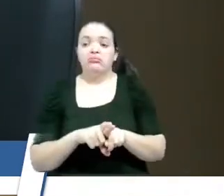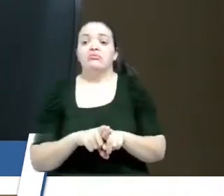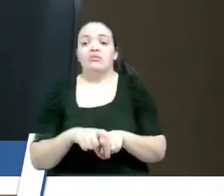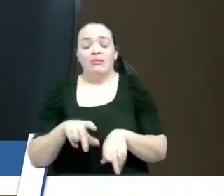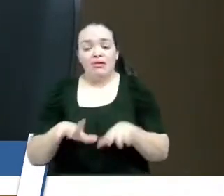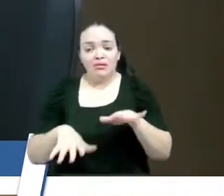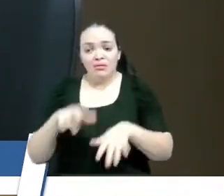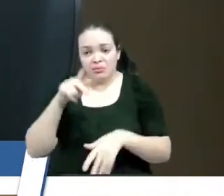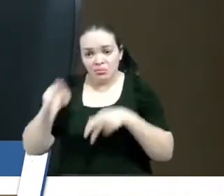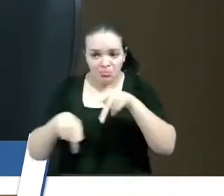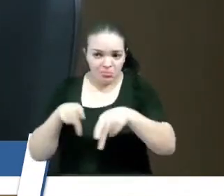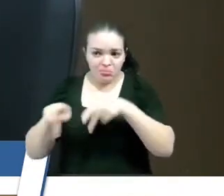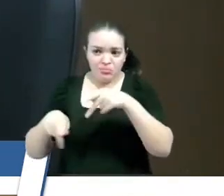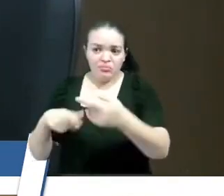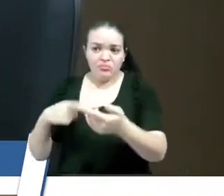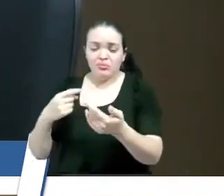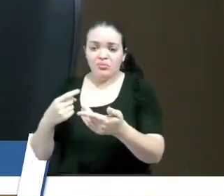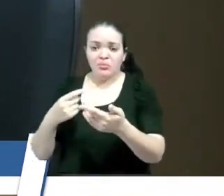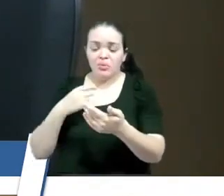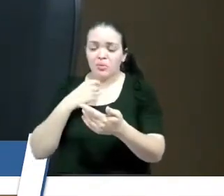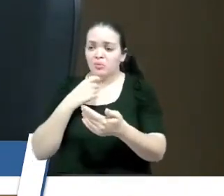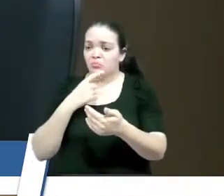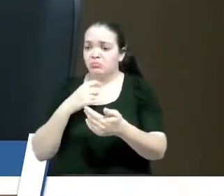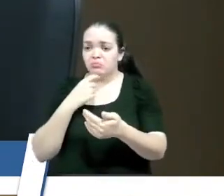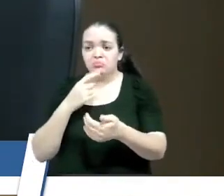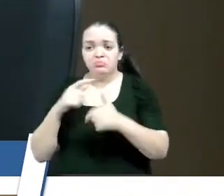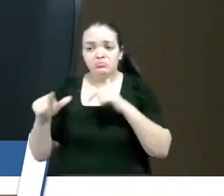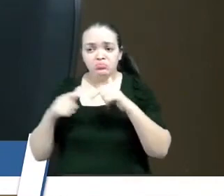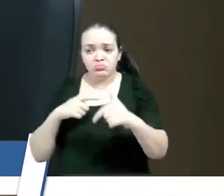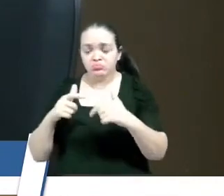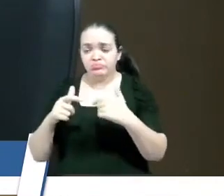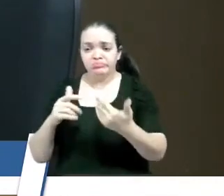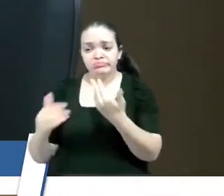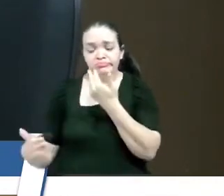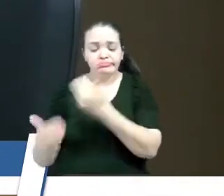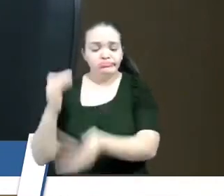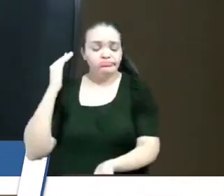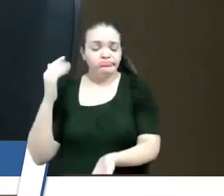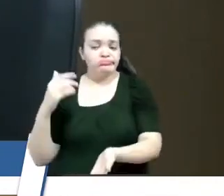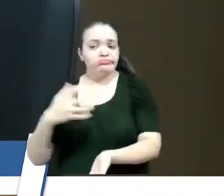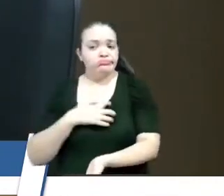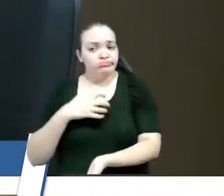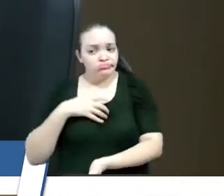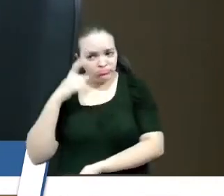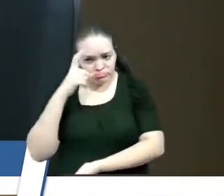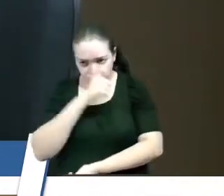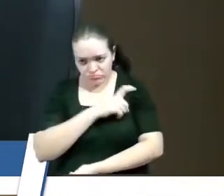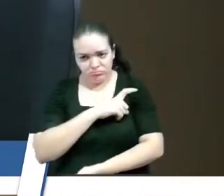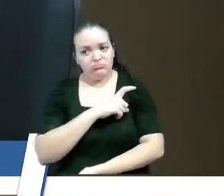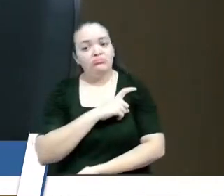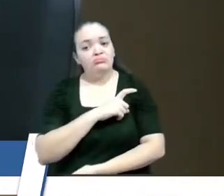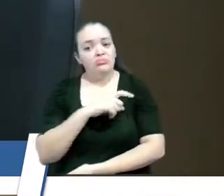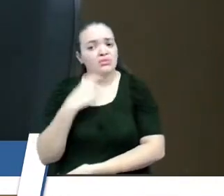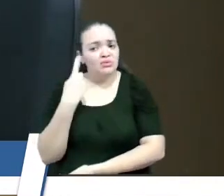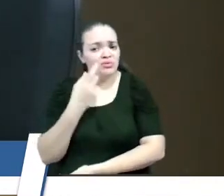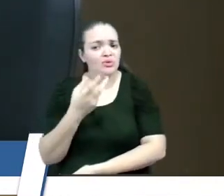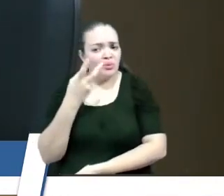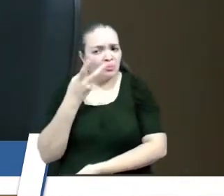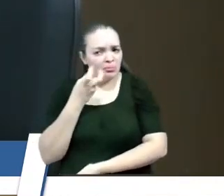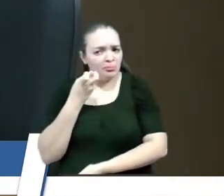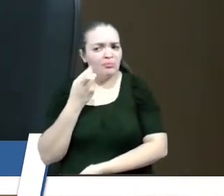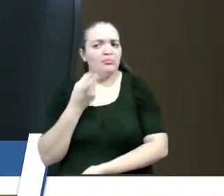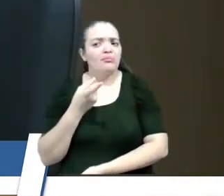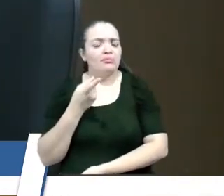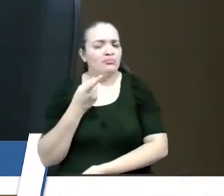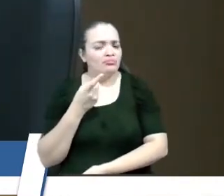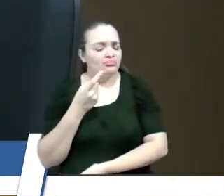longo do tempo, acabou ficando desempregada, sem renda, e está tendo dificuldade para tratar suas famílias. E a gente não vê essa